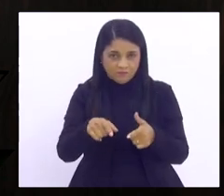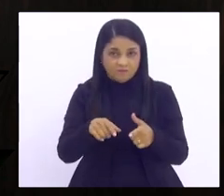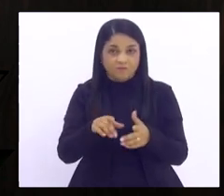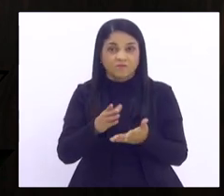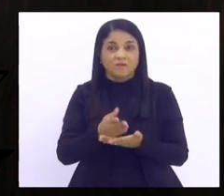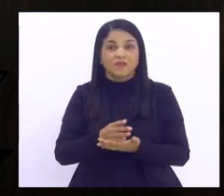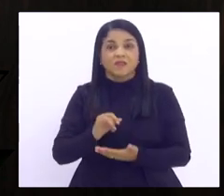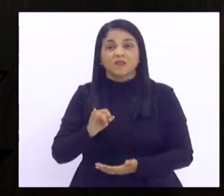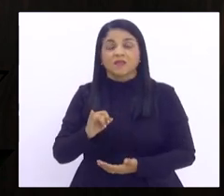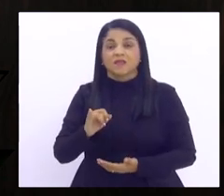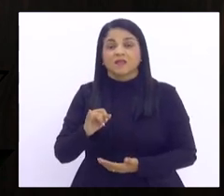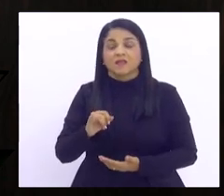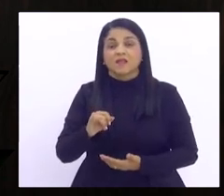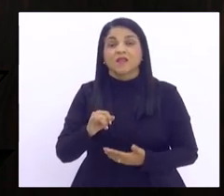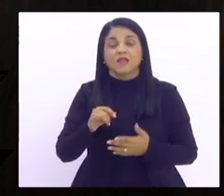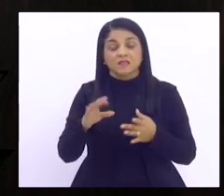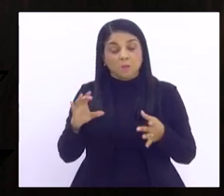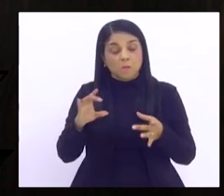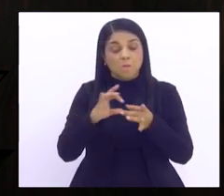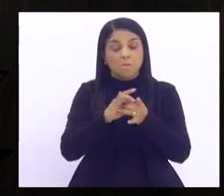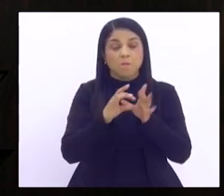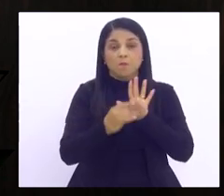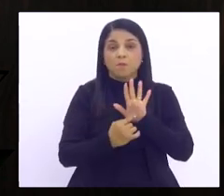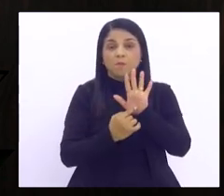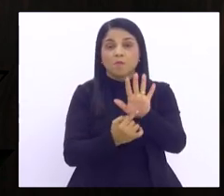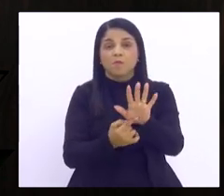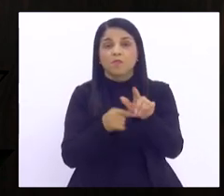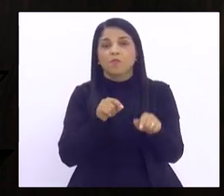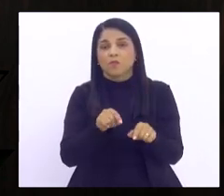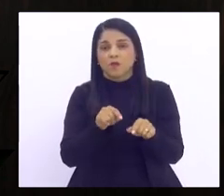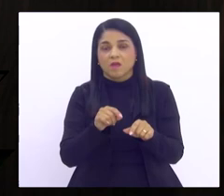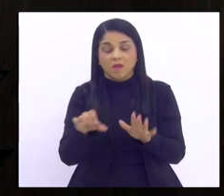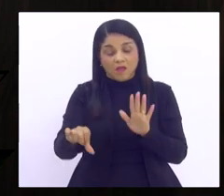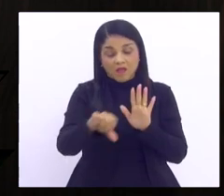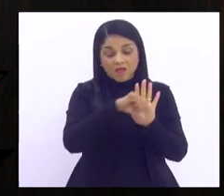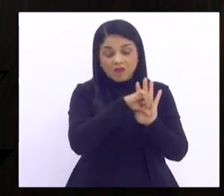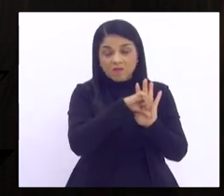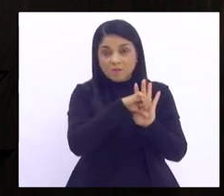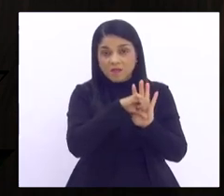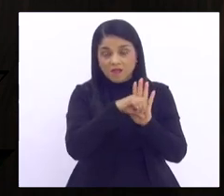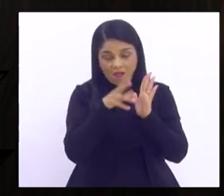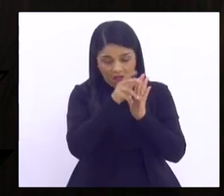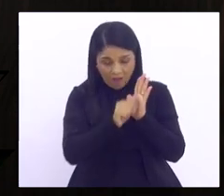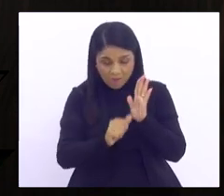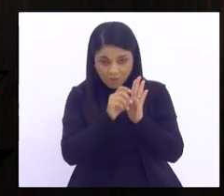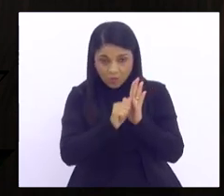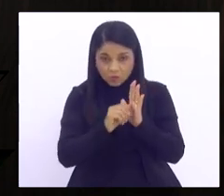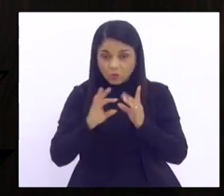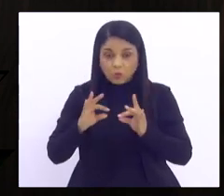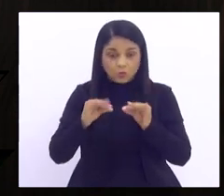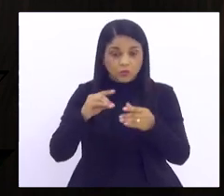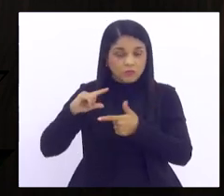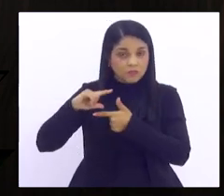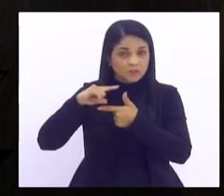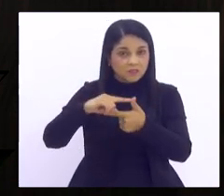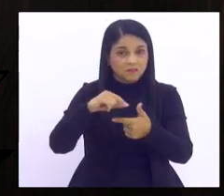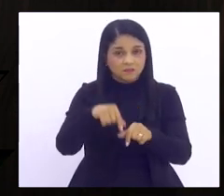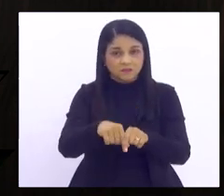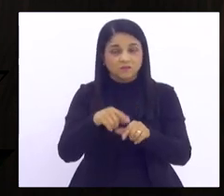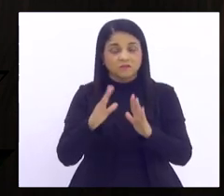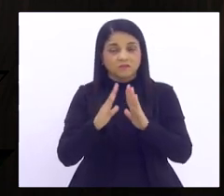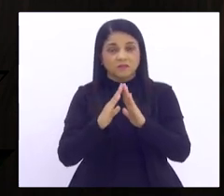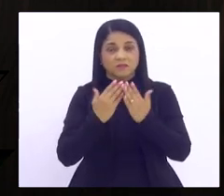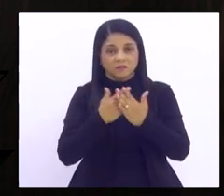infalibilidade, porque ele está mostrando a ligação deste crime do aborto com toda a tradição da Igreja e com toda a palavra de